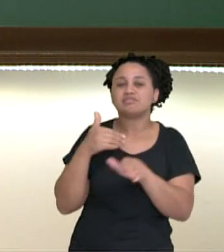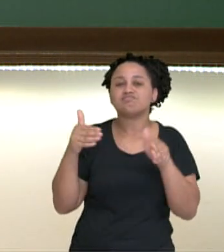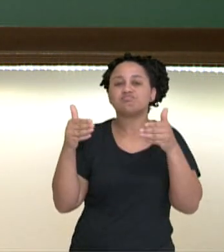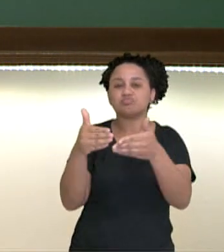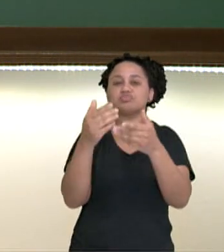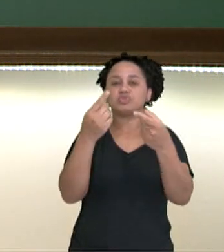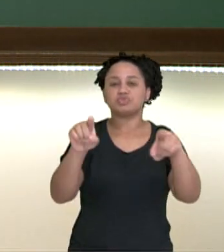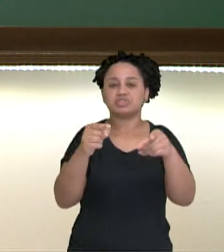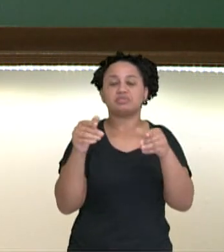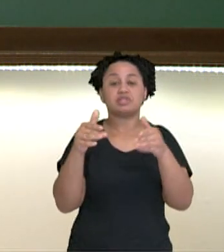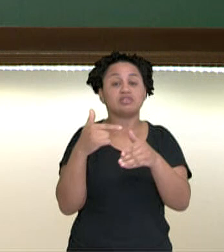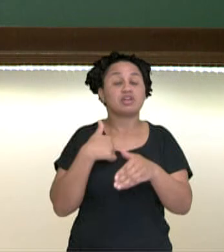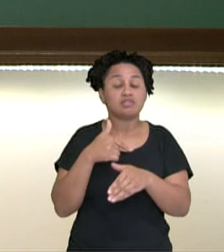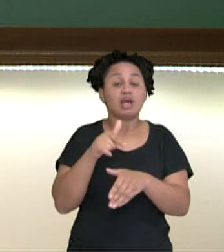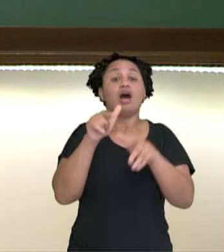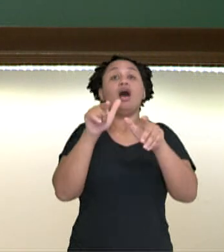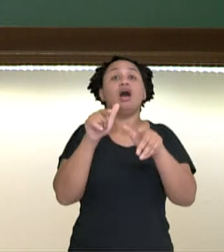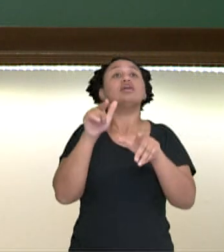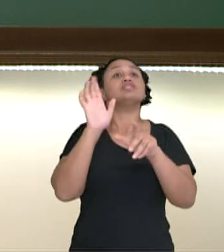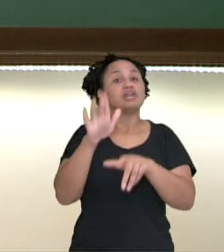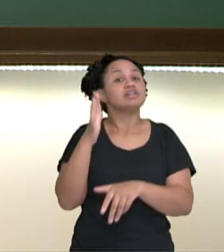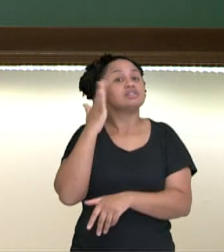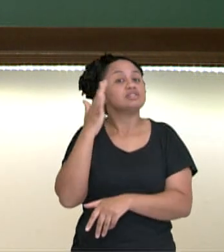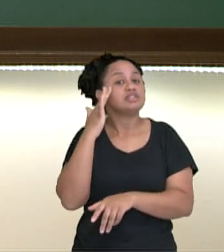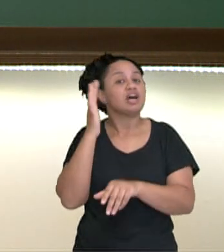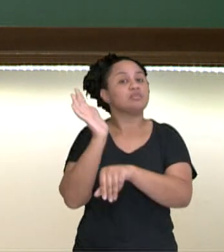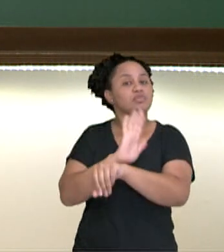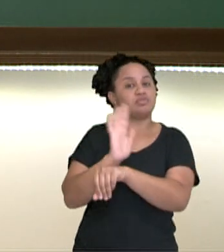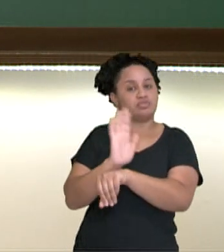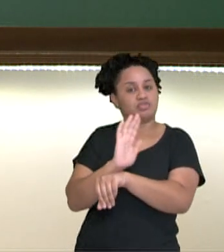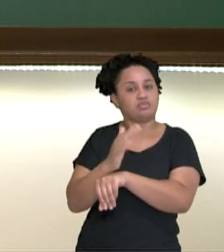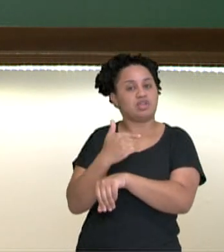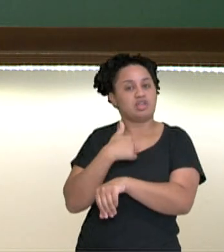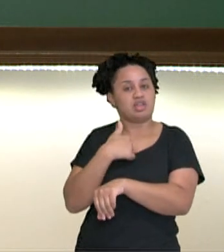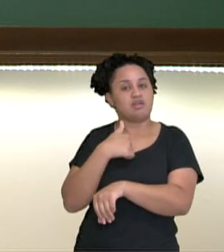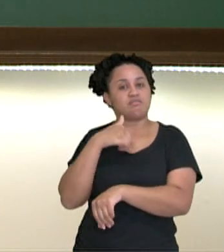e entre outras experiências. O meu preferido...